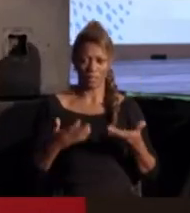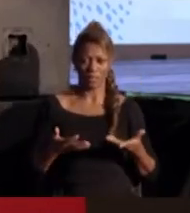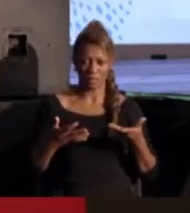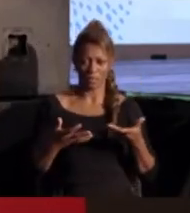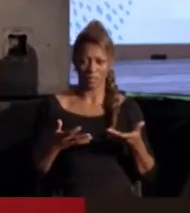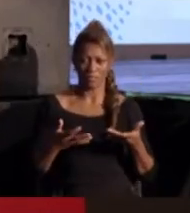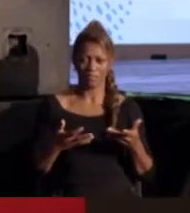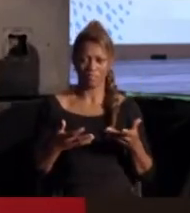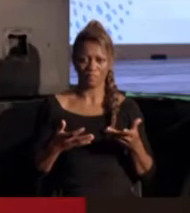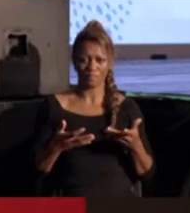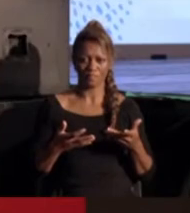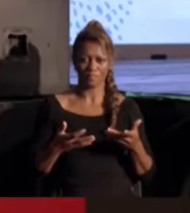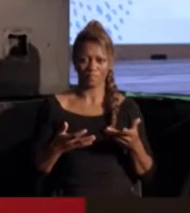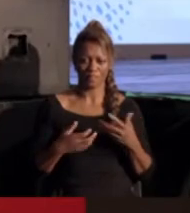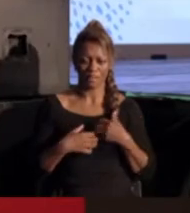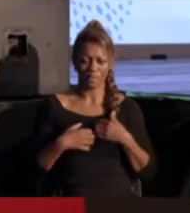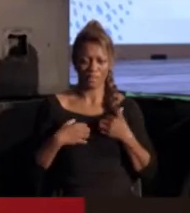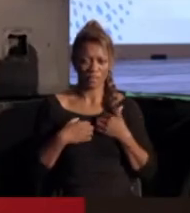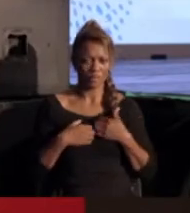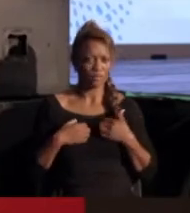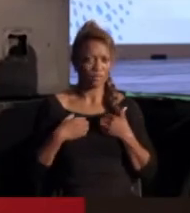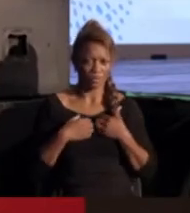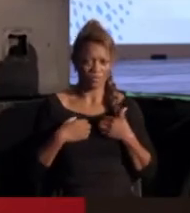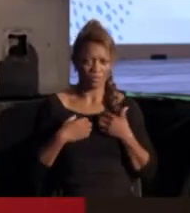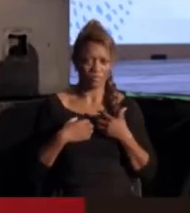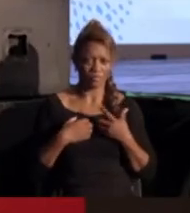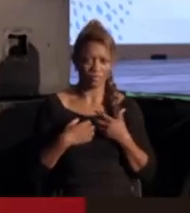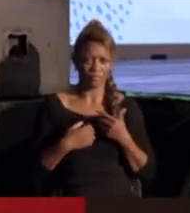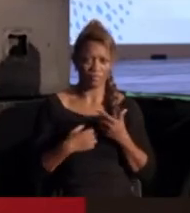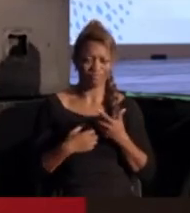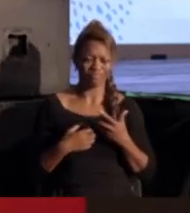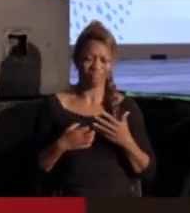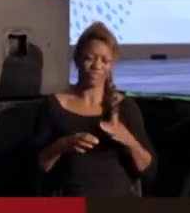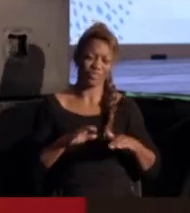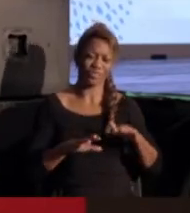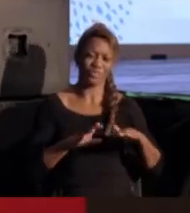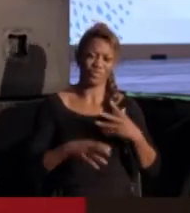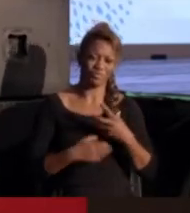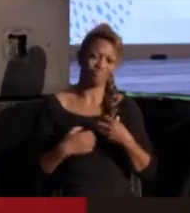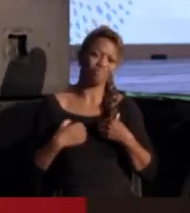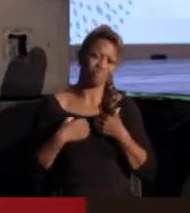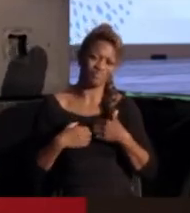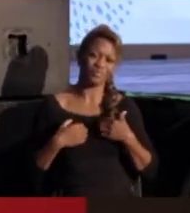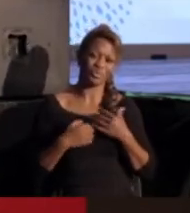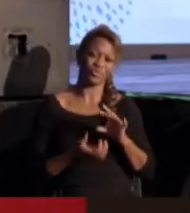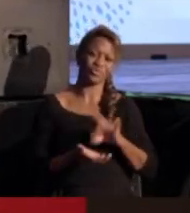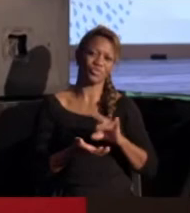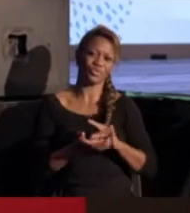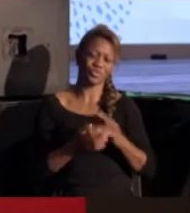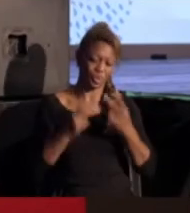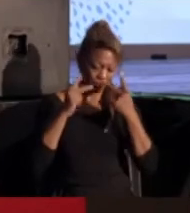é uma posição de incômodo. Algo que me incomodava do humano,